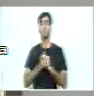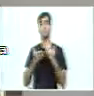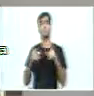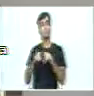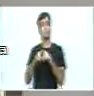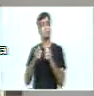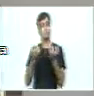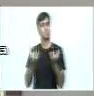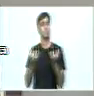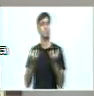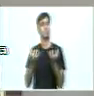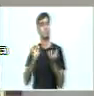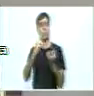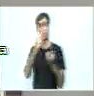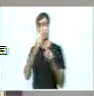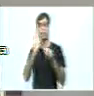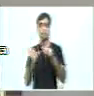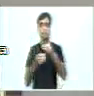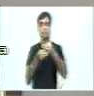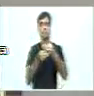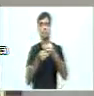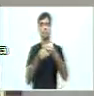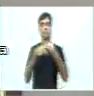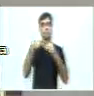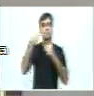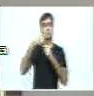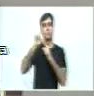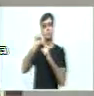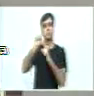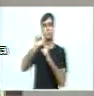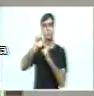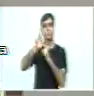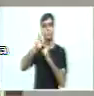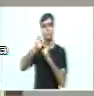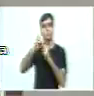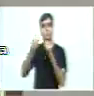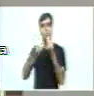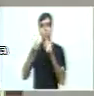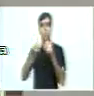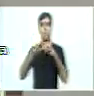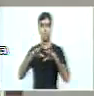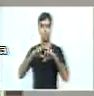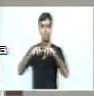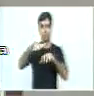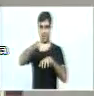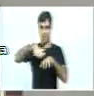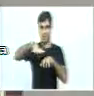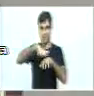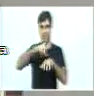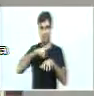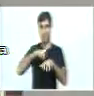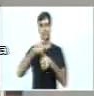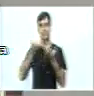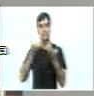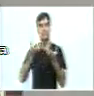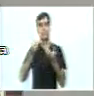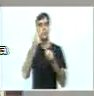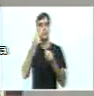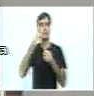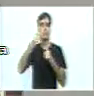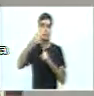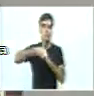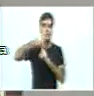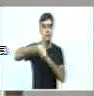Queria também só complementar a fala do Dr. Sérgio, com respeito ao serviço de oncologia, né, que se busca pelo SUS,